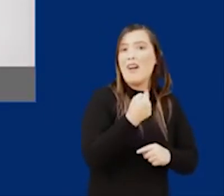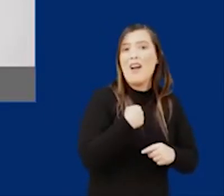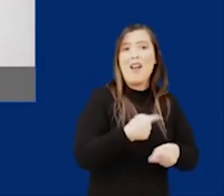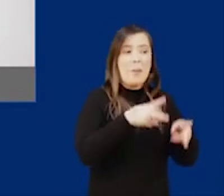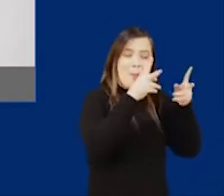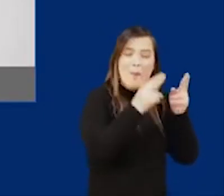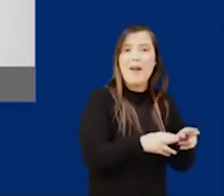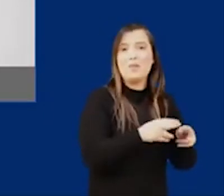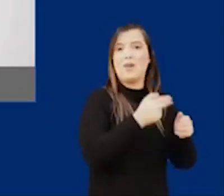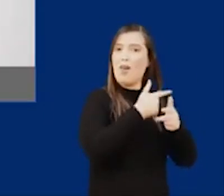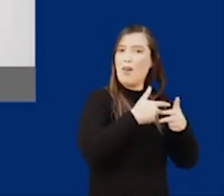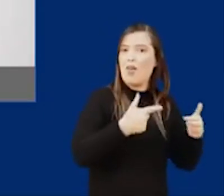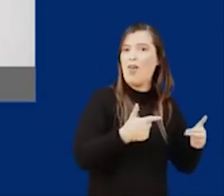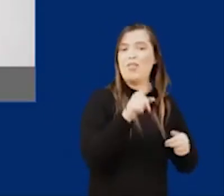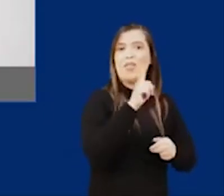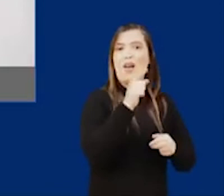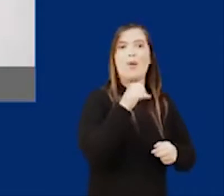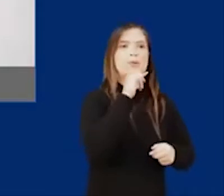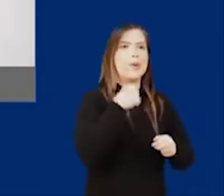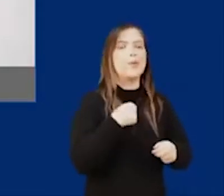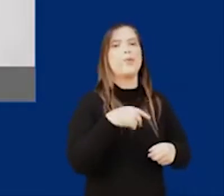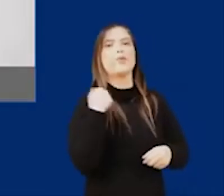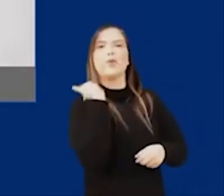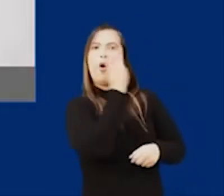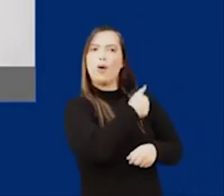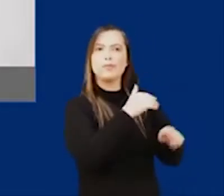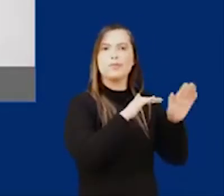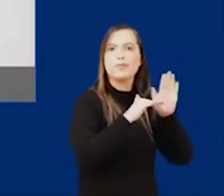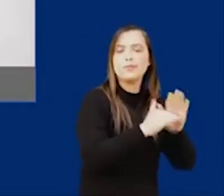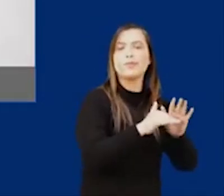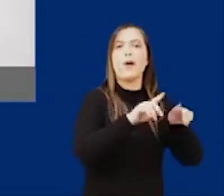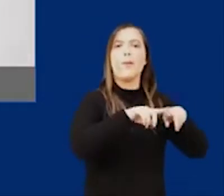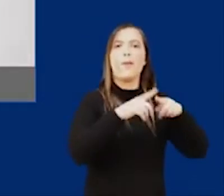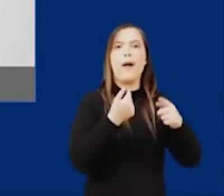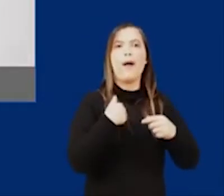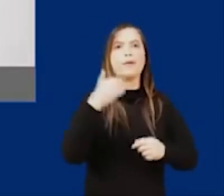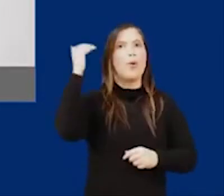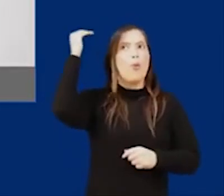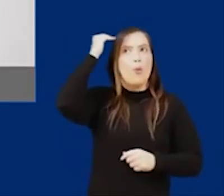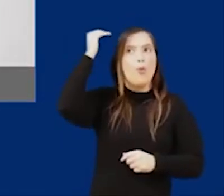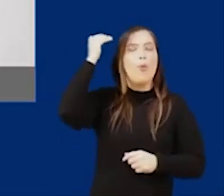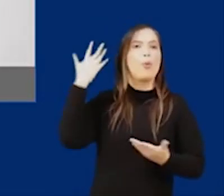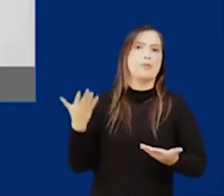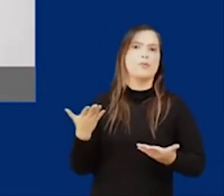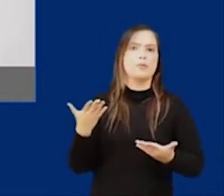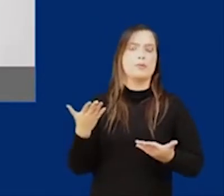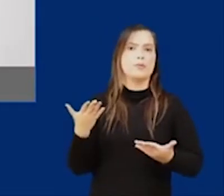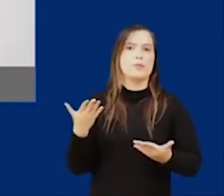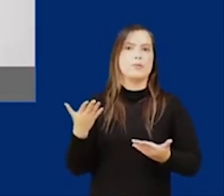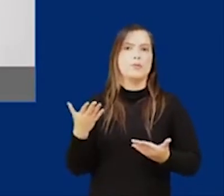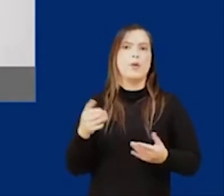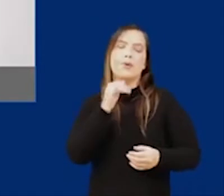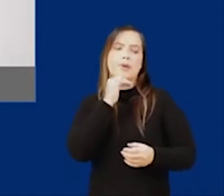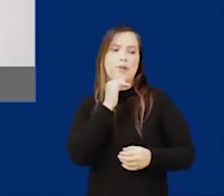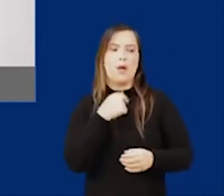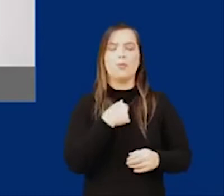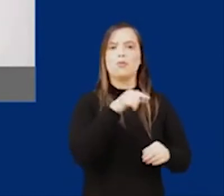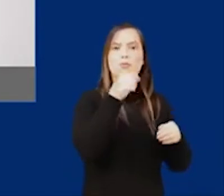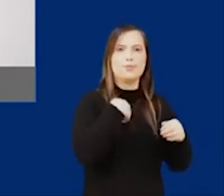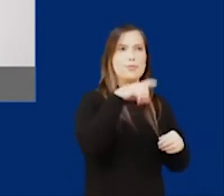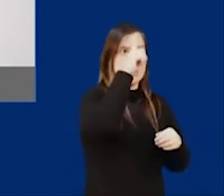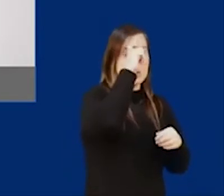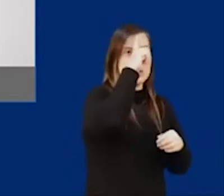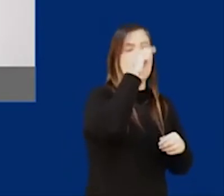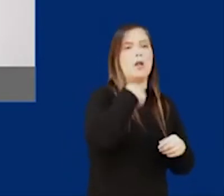lugar, de vamos acolher, sem culpabilizar, sem colocar essa mulher numa maternidade